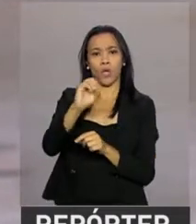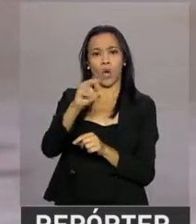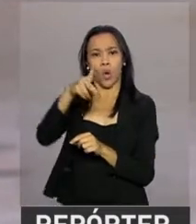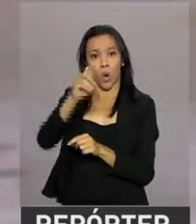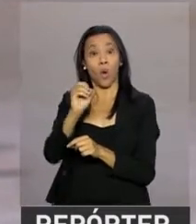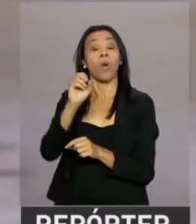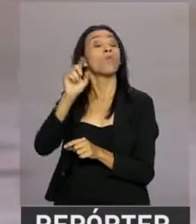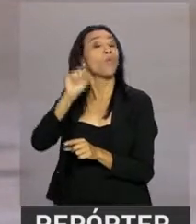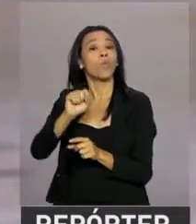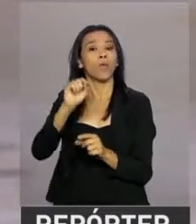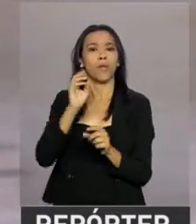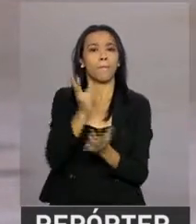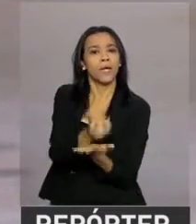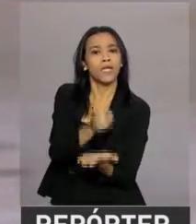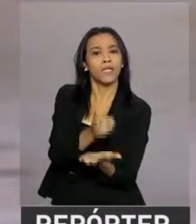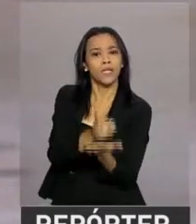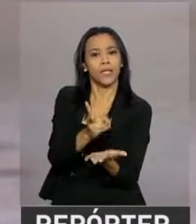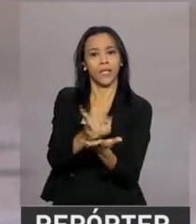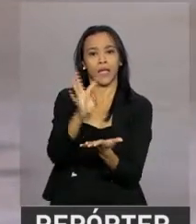de juros em